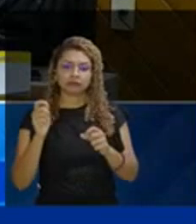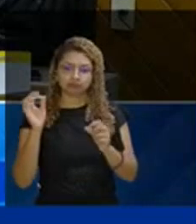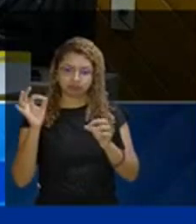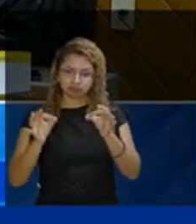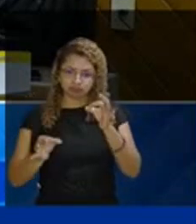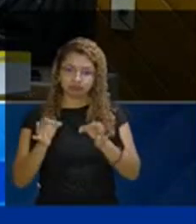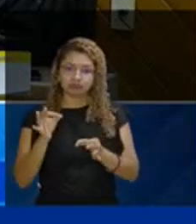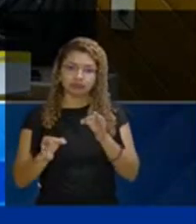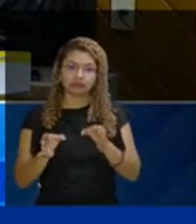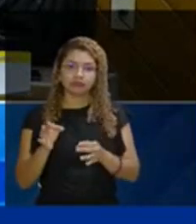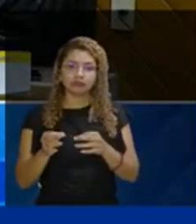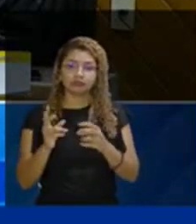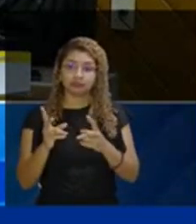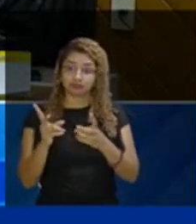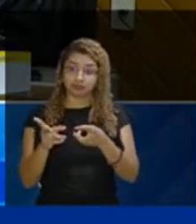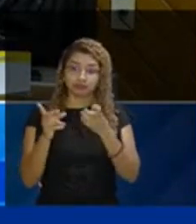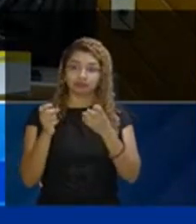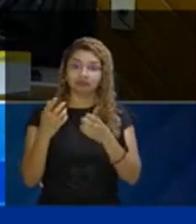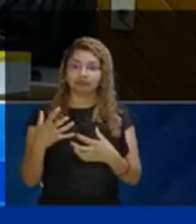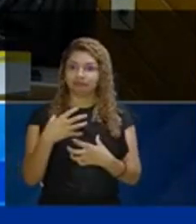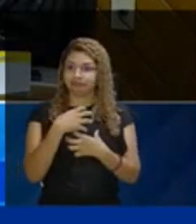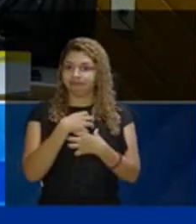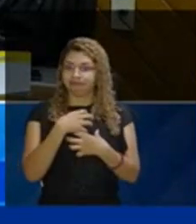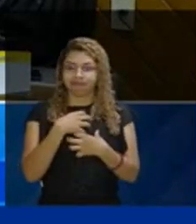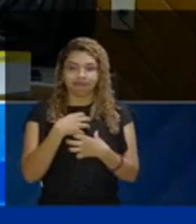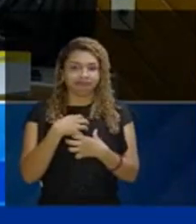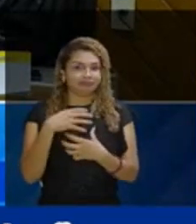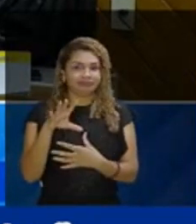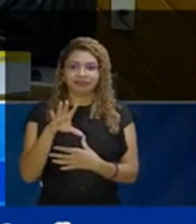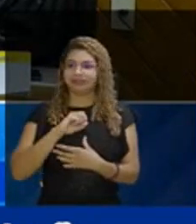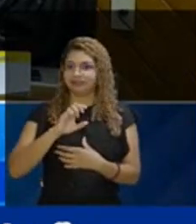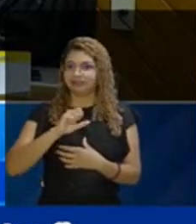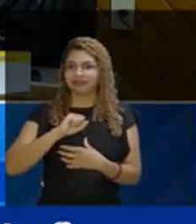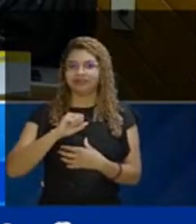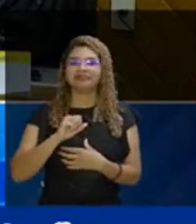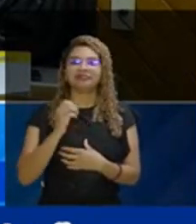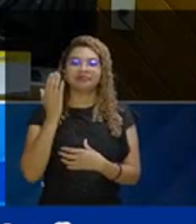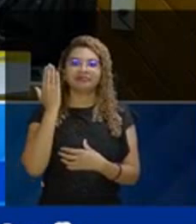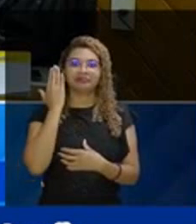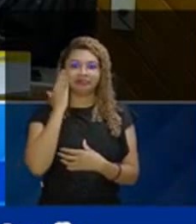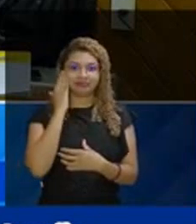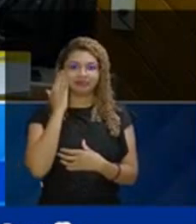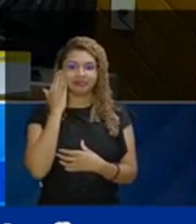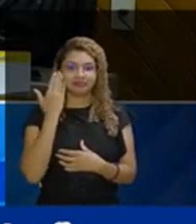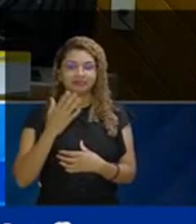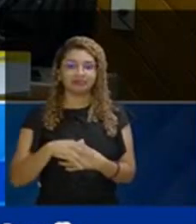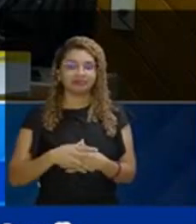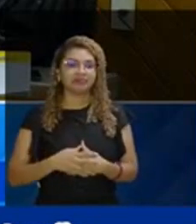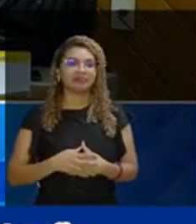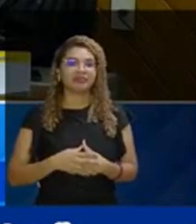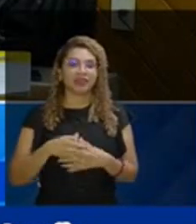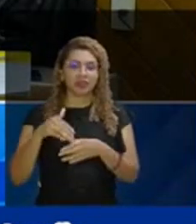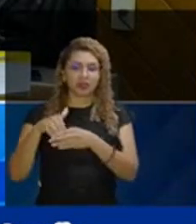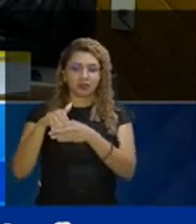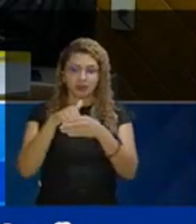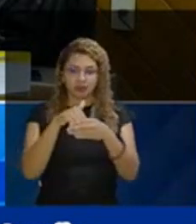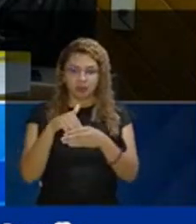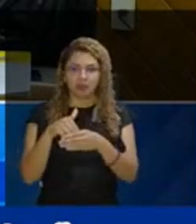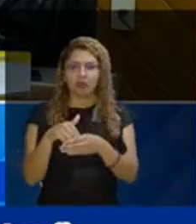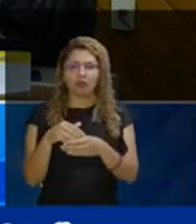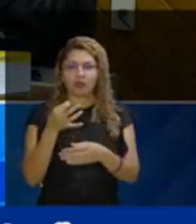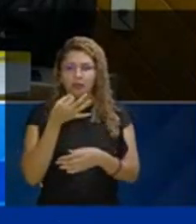trouxe uma inspiração também, contribuiu muito com seus votos, meu posicionamento, a